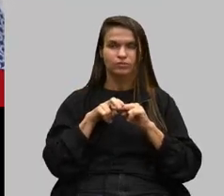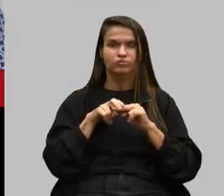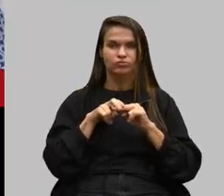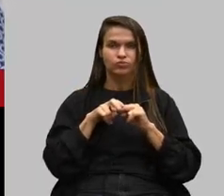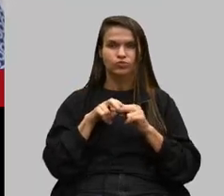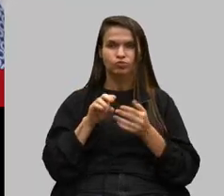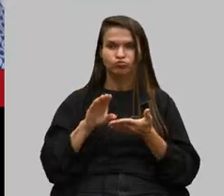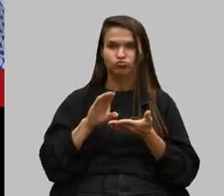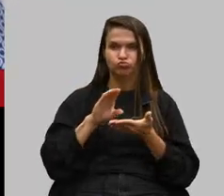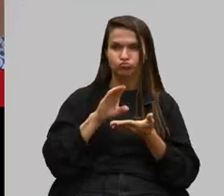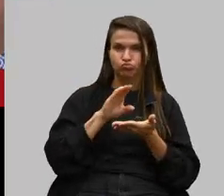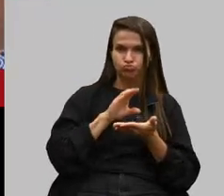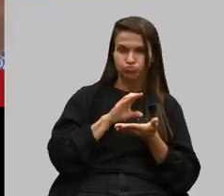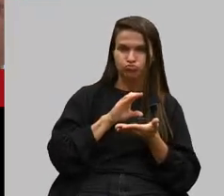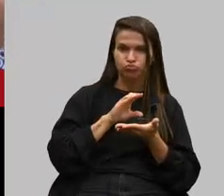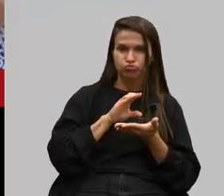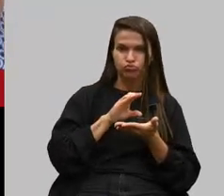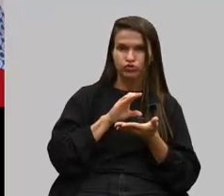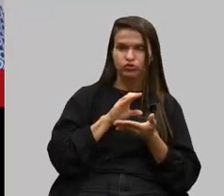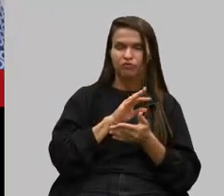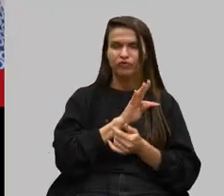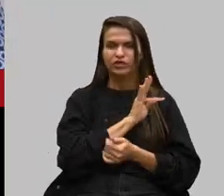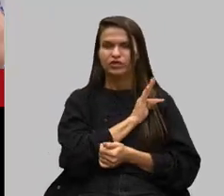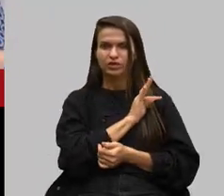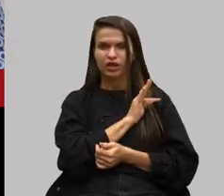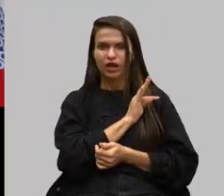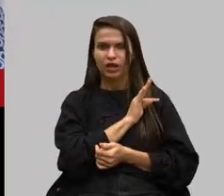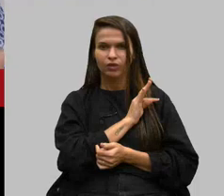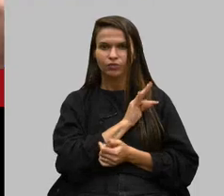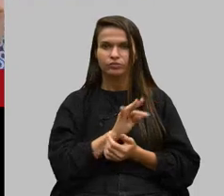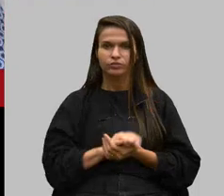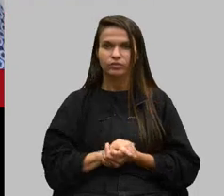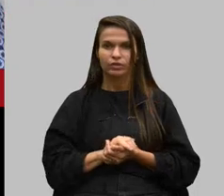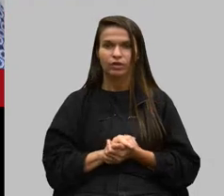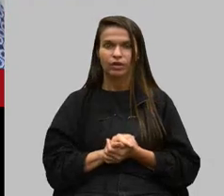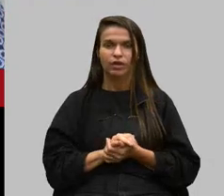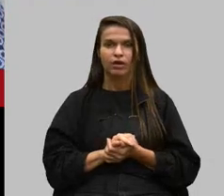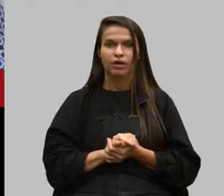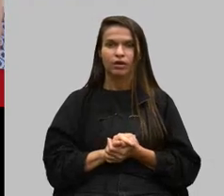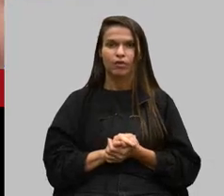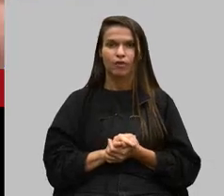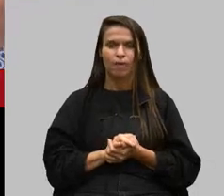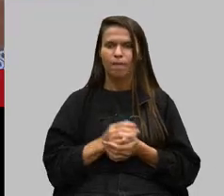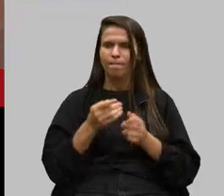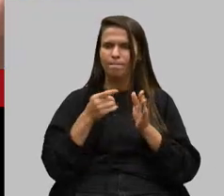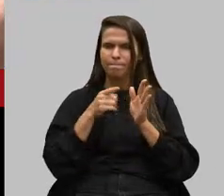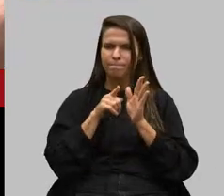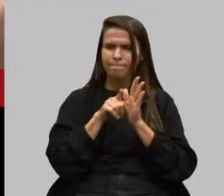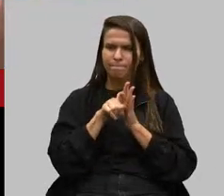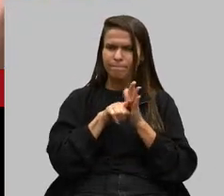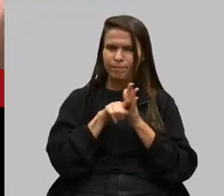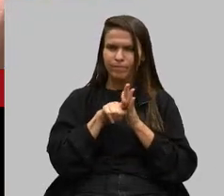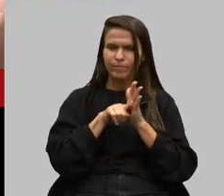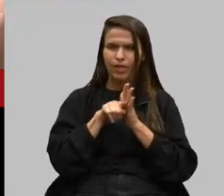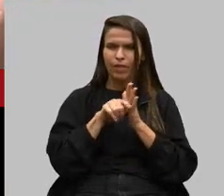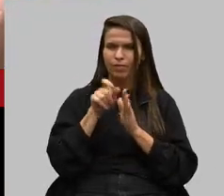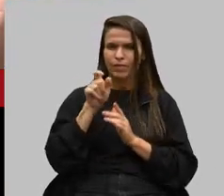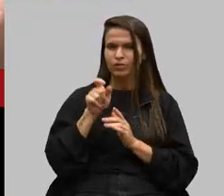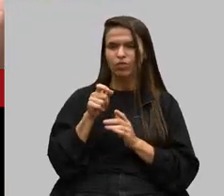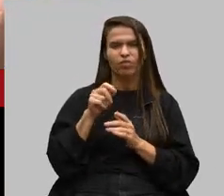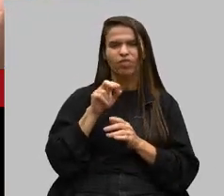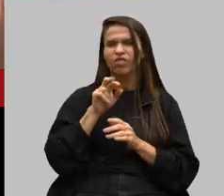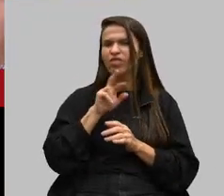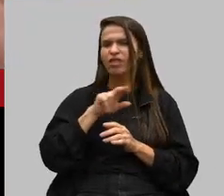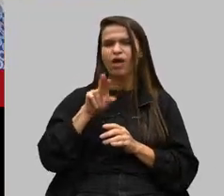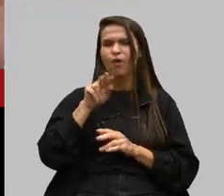eh eu citei eh a a minha fonte aqui assim mas não era pro senhor Fazer uma avaliação do